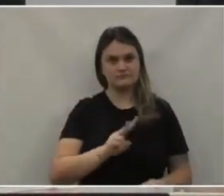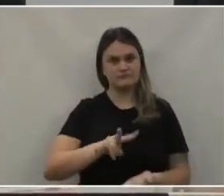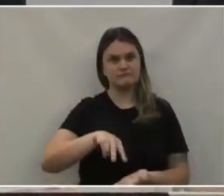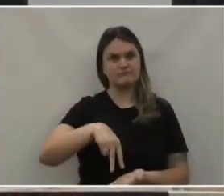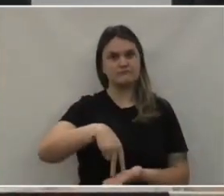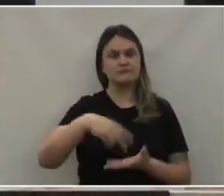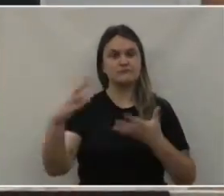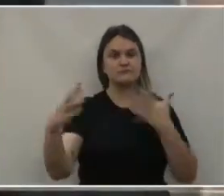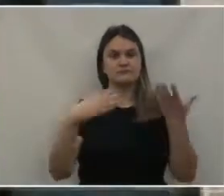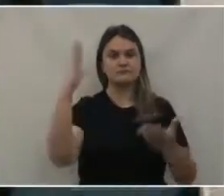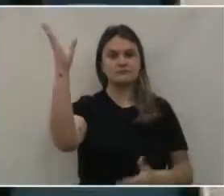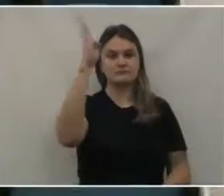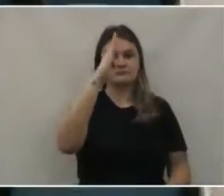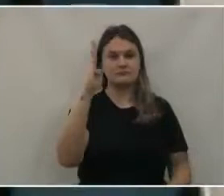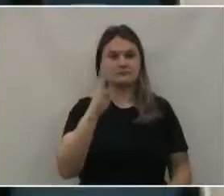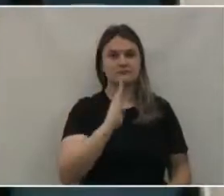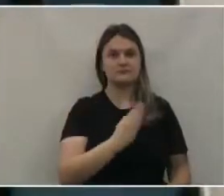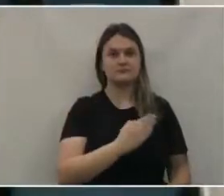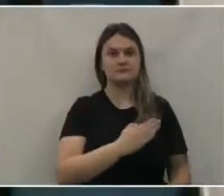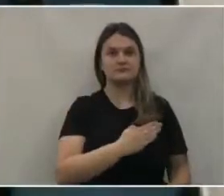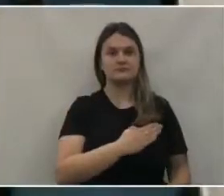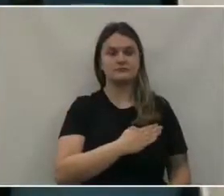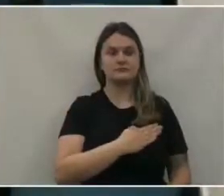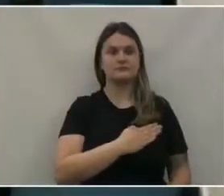hino nacional brasileiro.